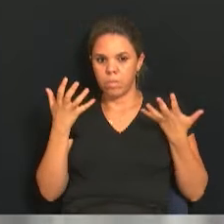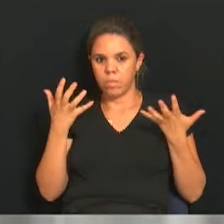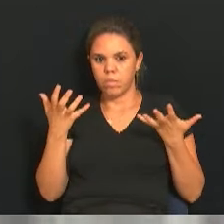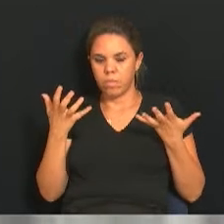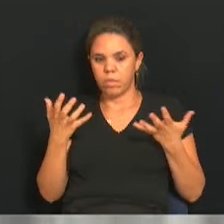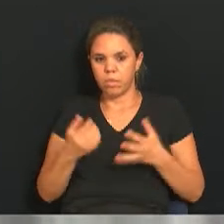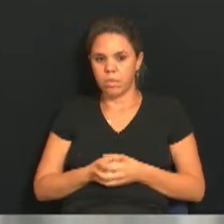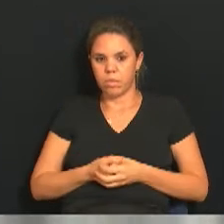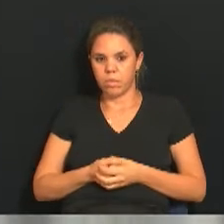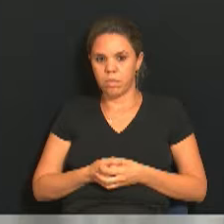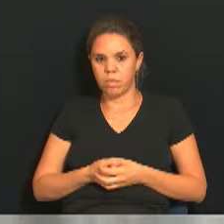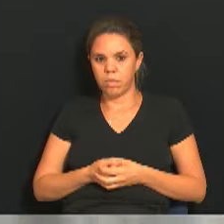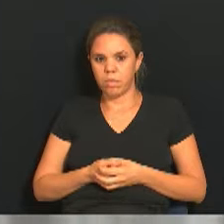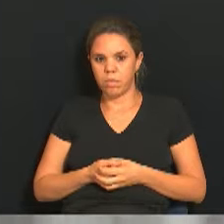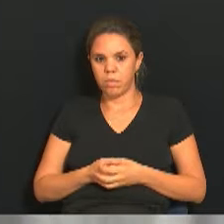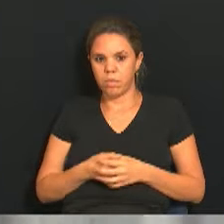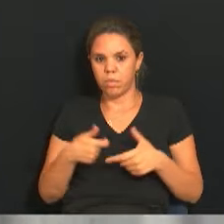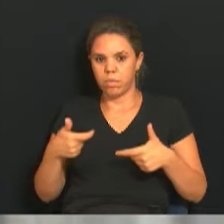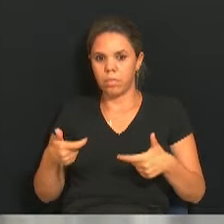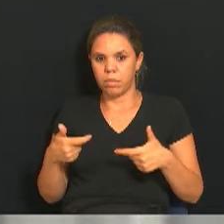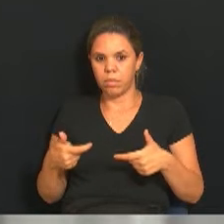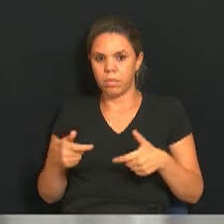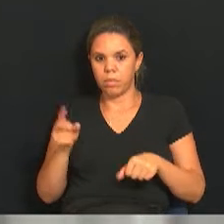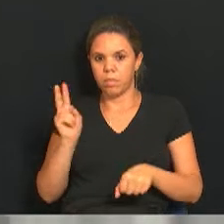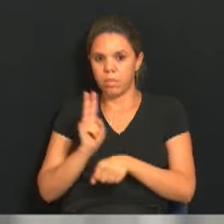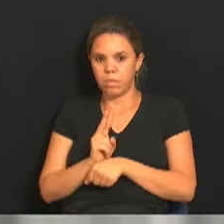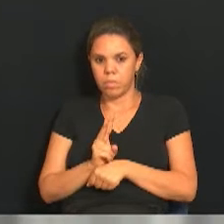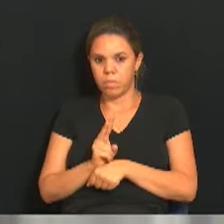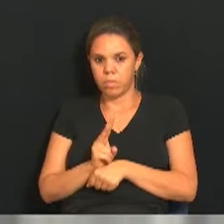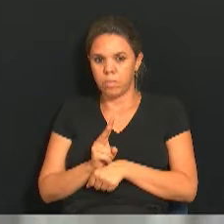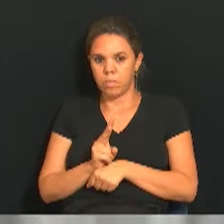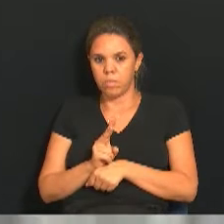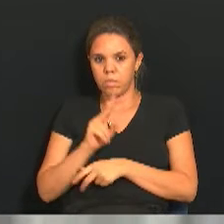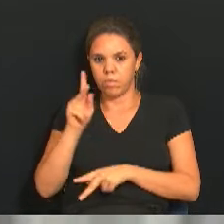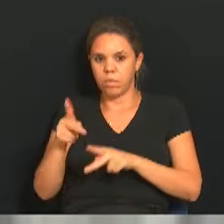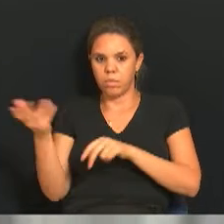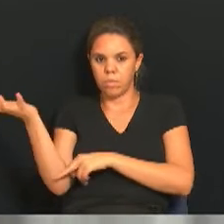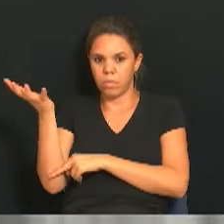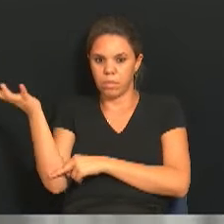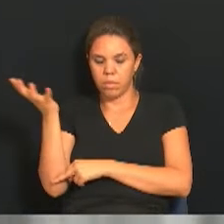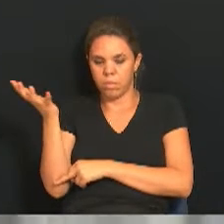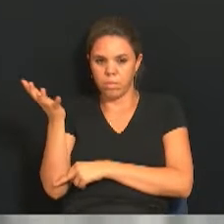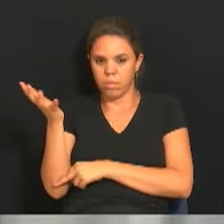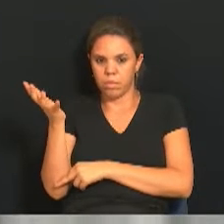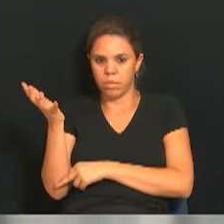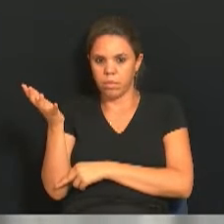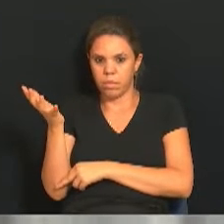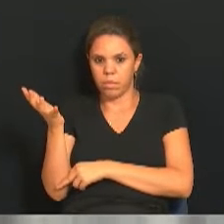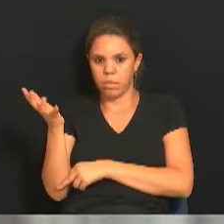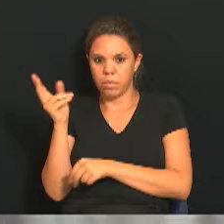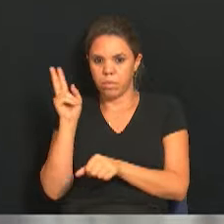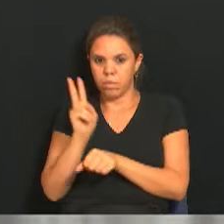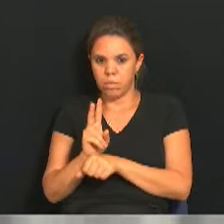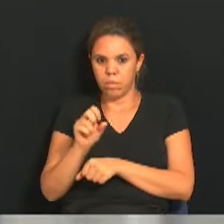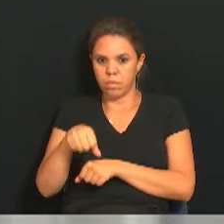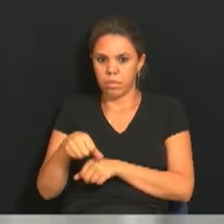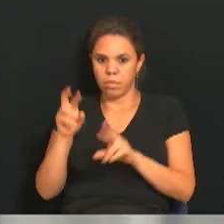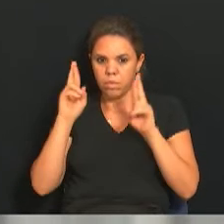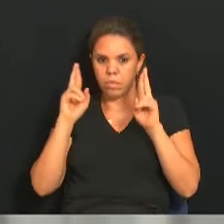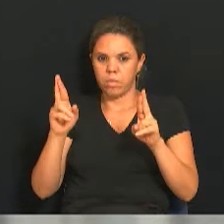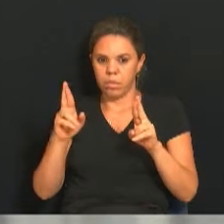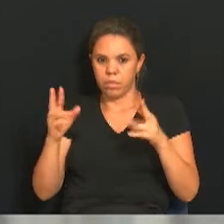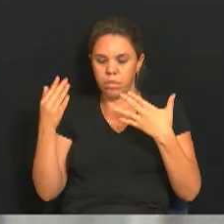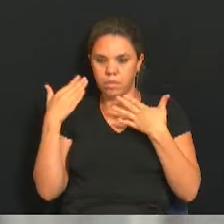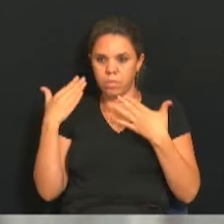vezes, tomar a frente de proteção à pessoa de rua, mas que nós estamos, sim, protegendo e dando dignidade.